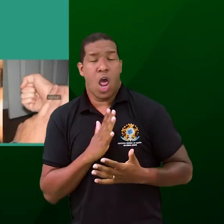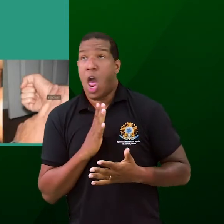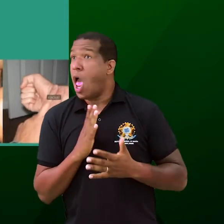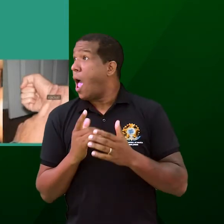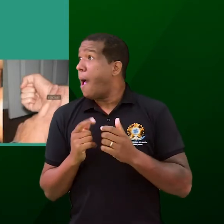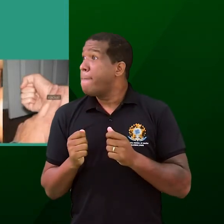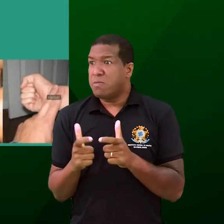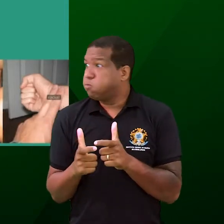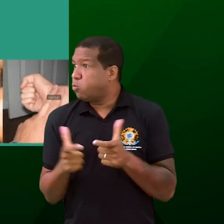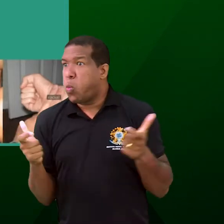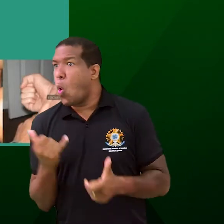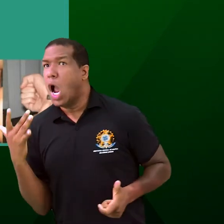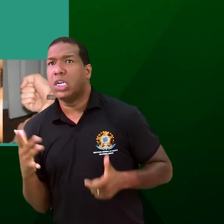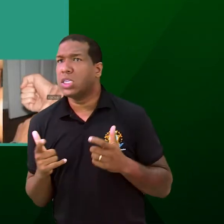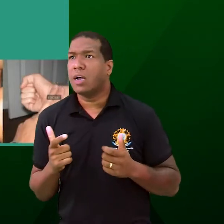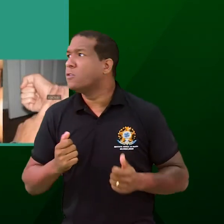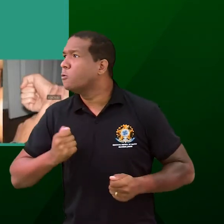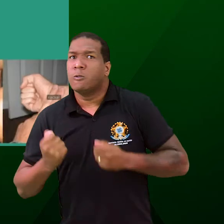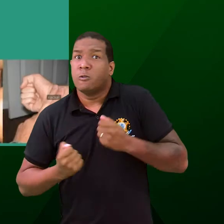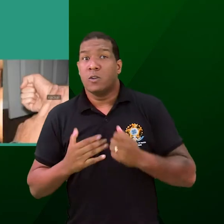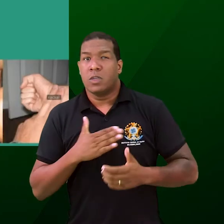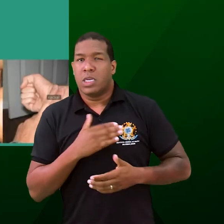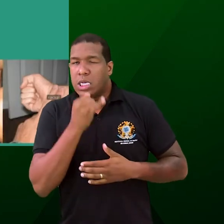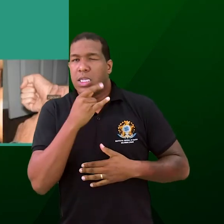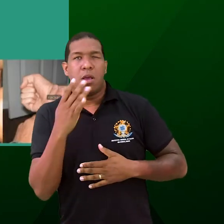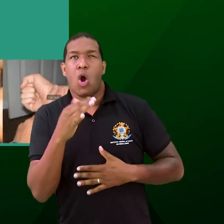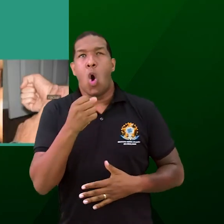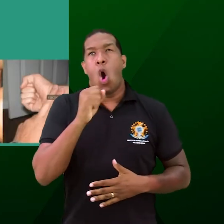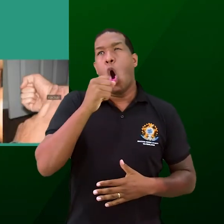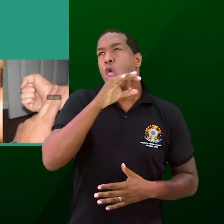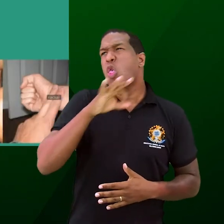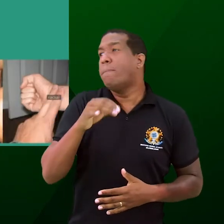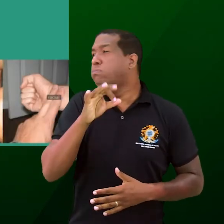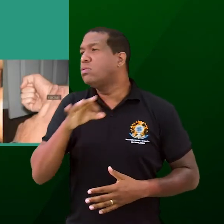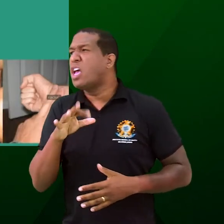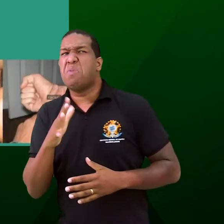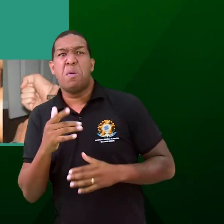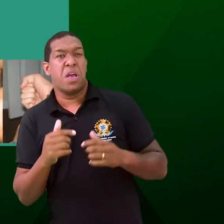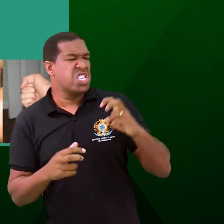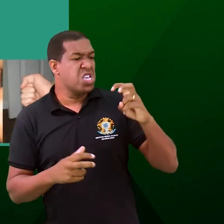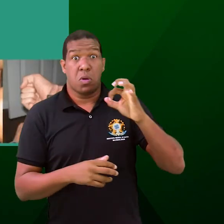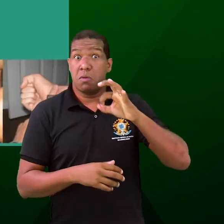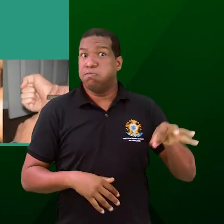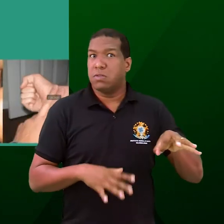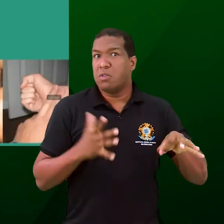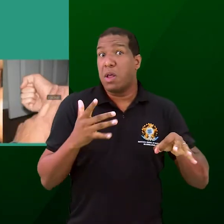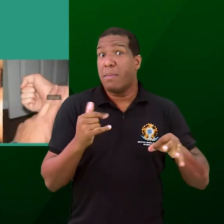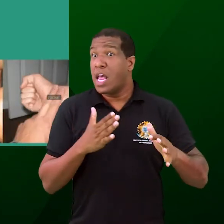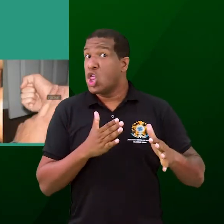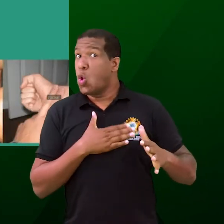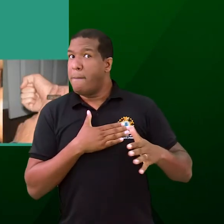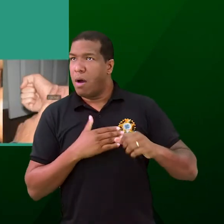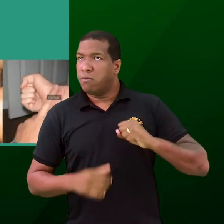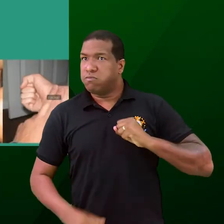muito mais que isso. Então, a especificidade da maratona é diferente da especificidade do futebol, do vôlei, do